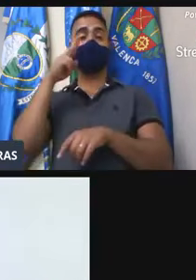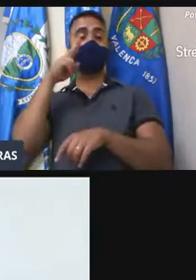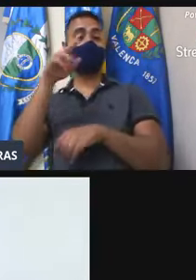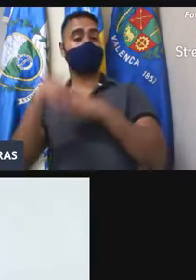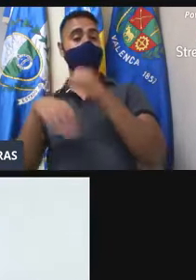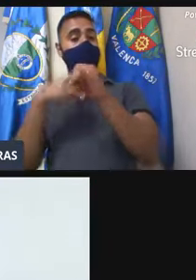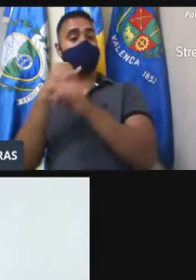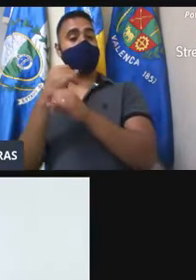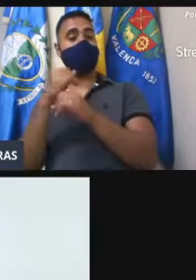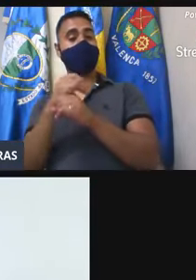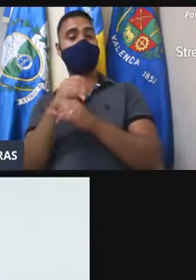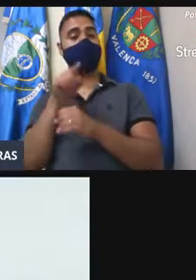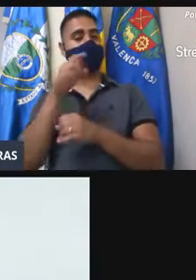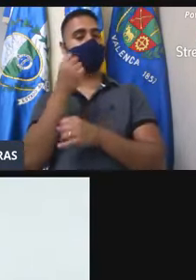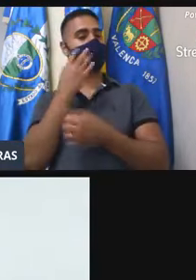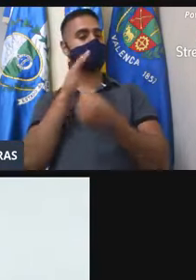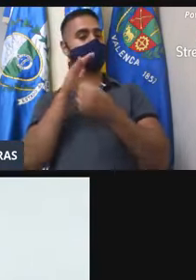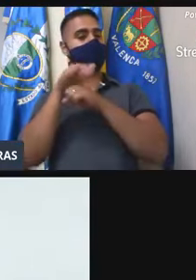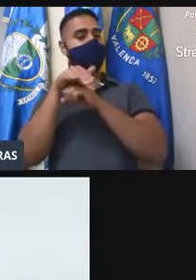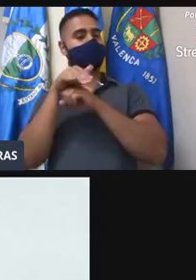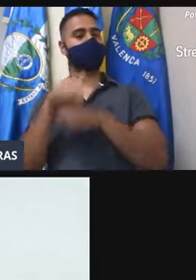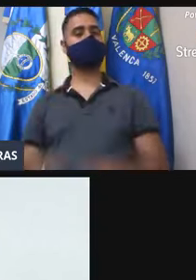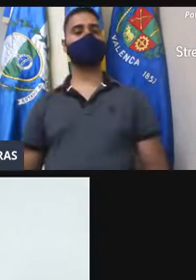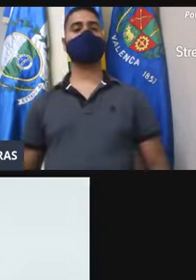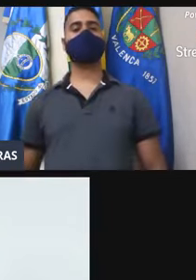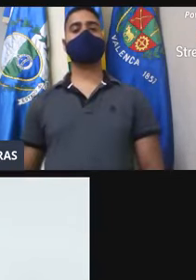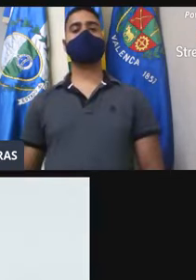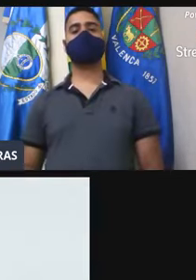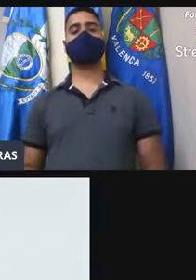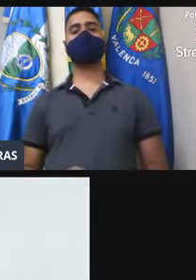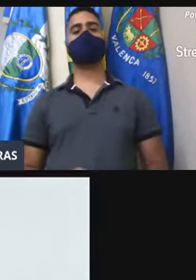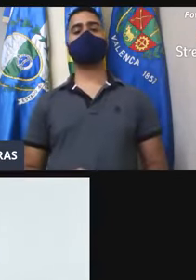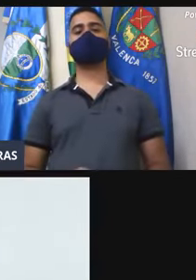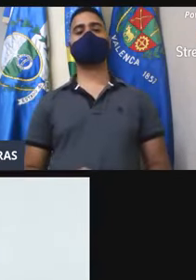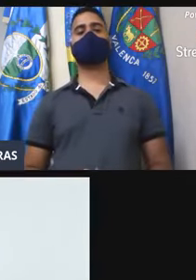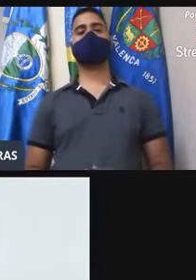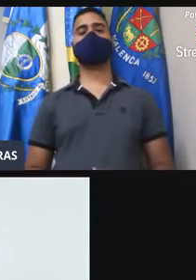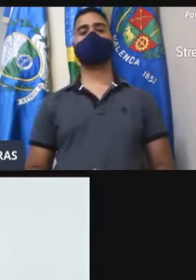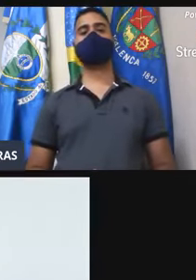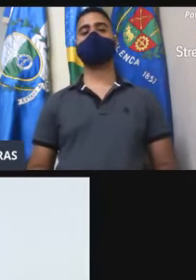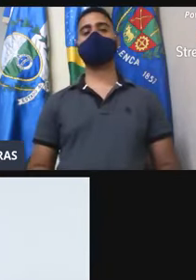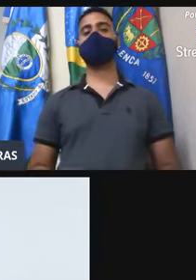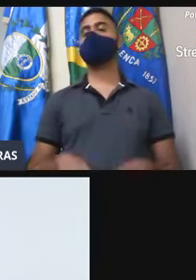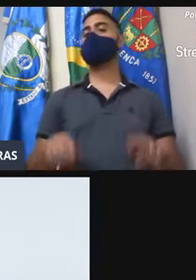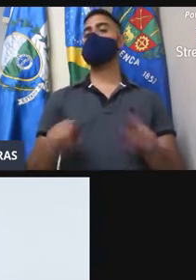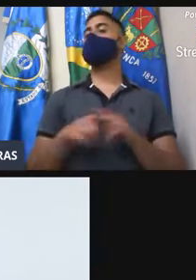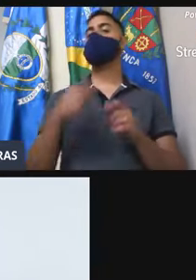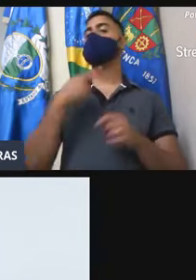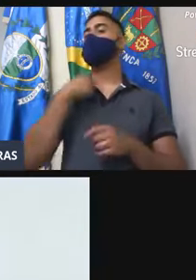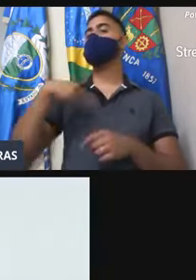os internautas. Ainda estamos aí recolhidos por conta da doença.